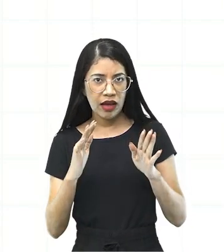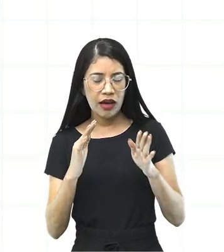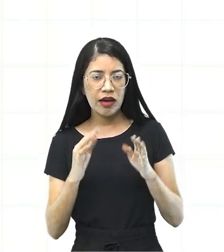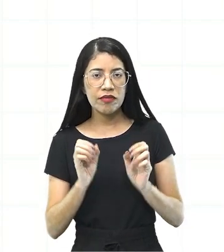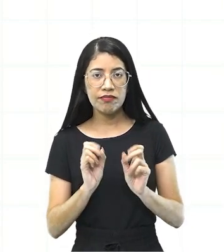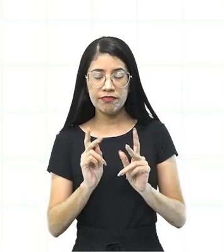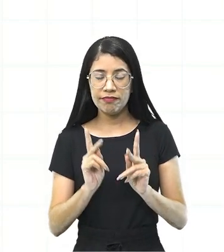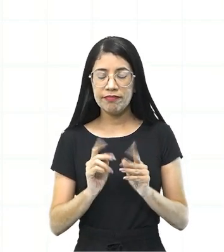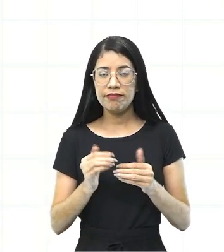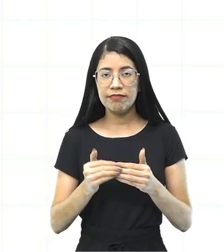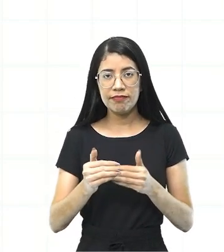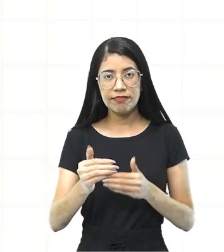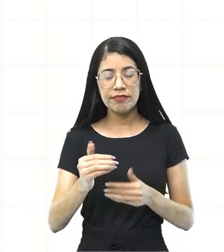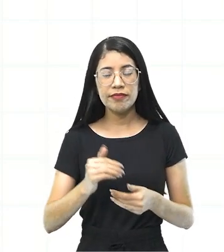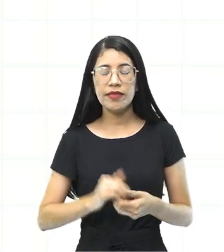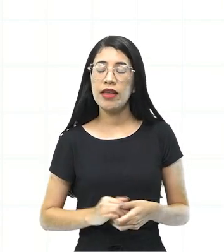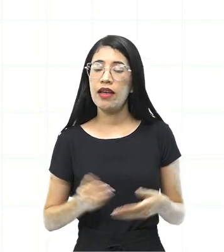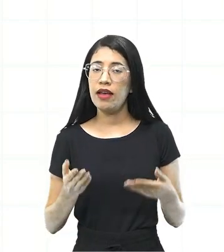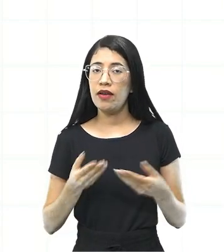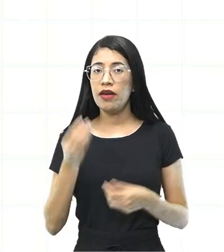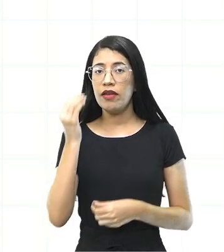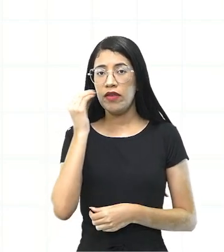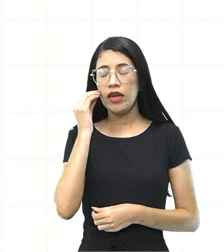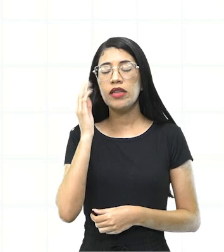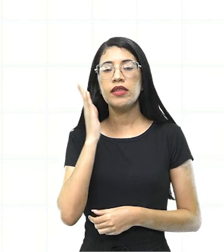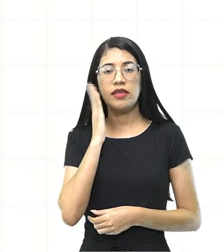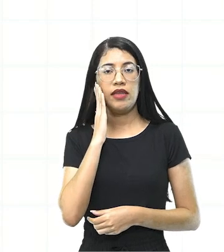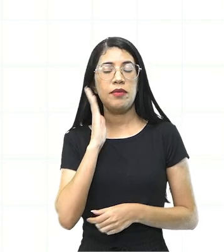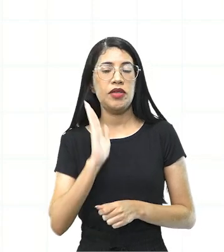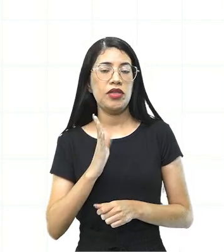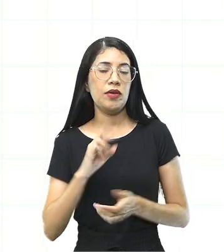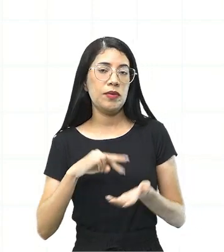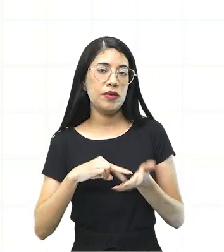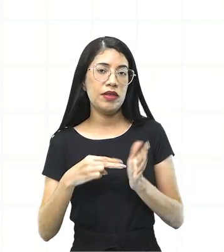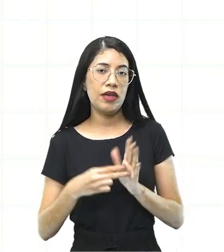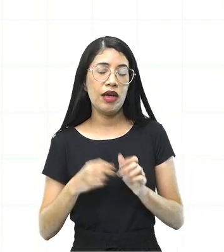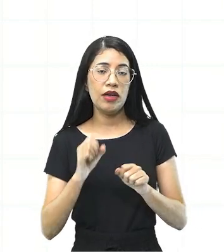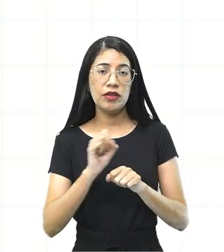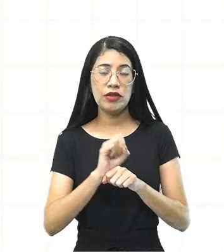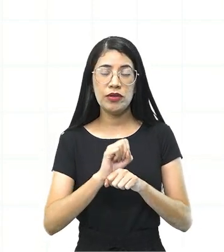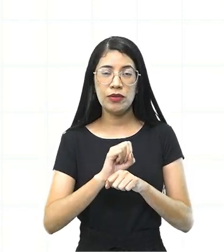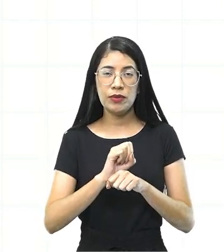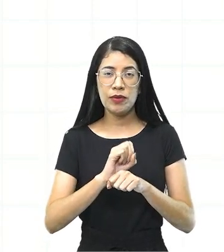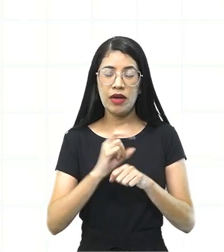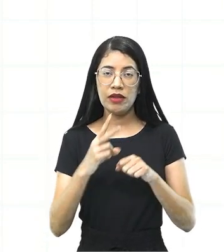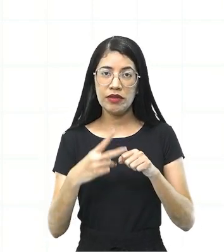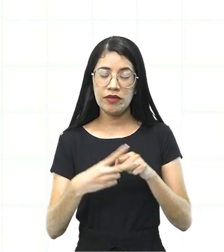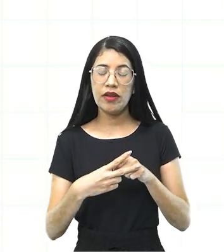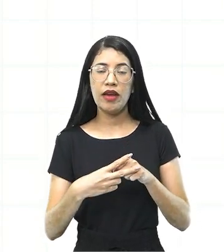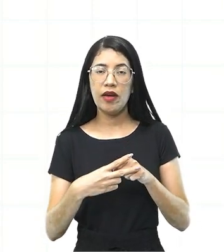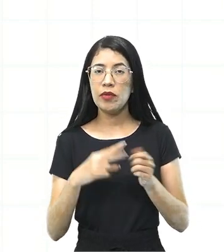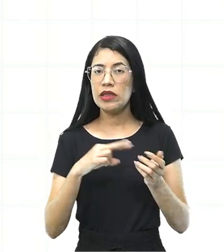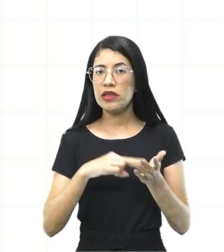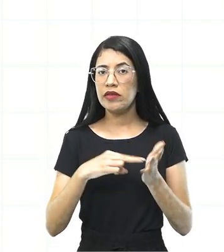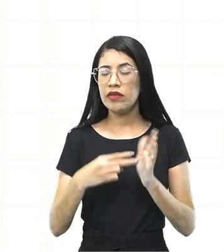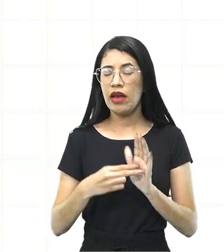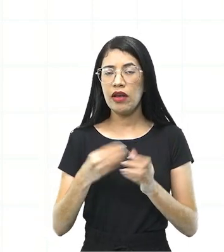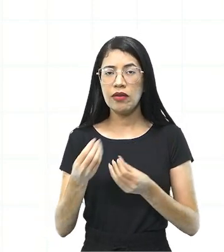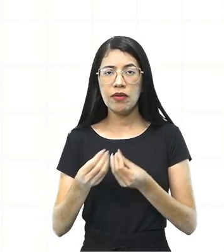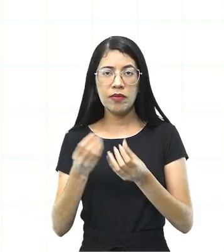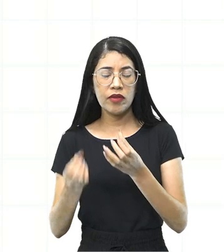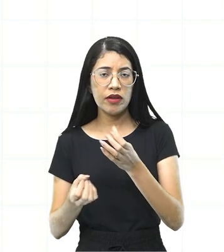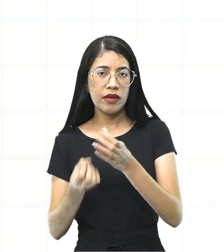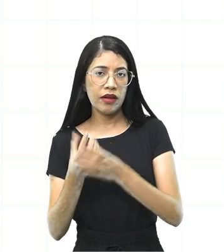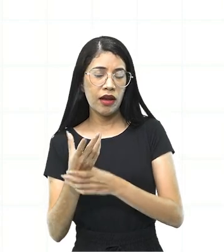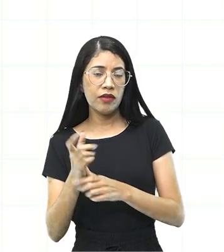Entendido, pessoal? Nós vamos ver agora, já sabemos o que é um advérbio, né? Já sabemos aí a etimologia da palavra, né? Como que ela